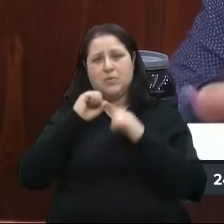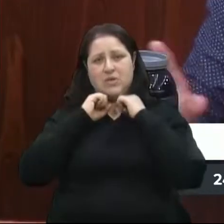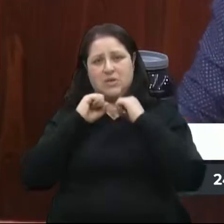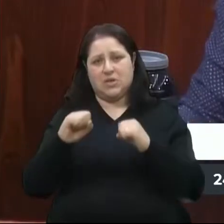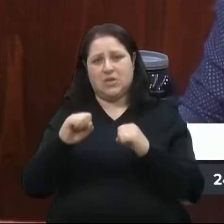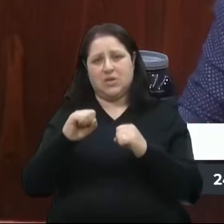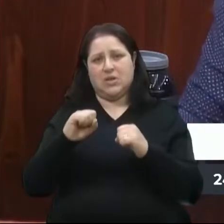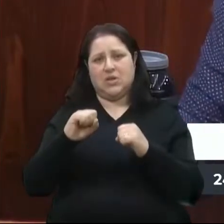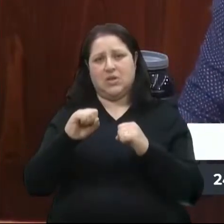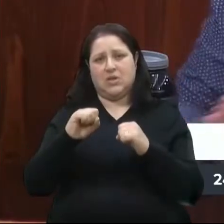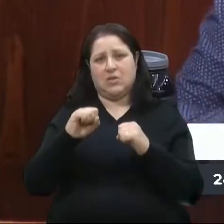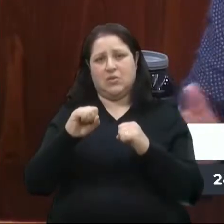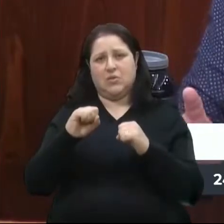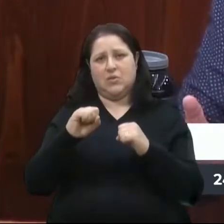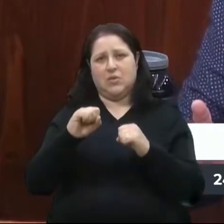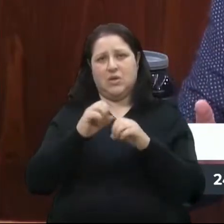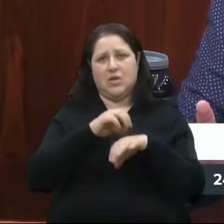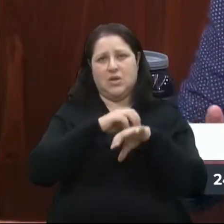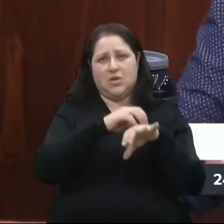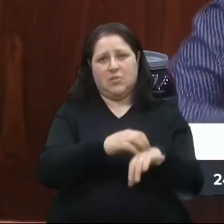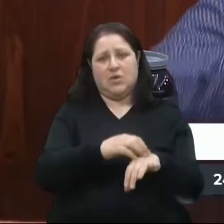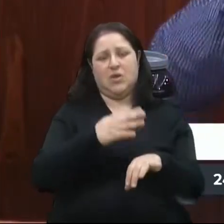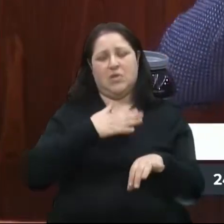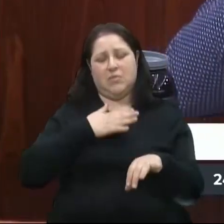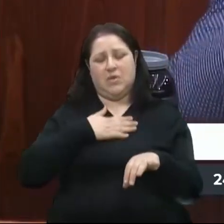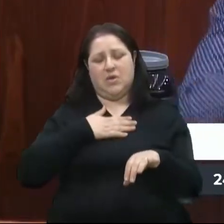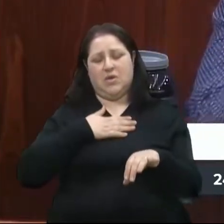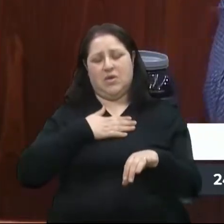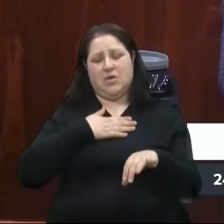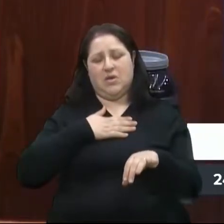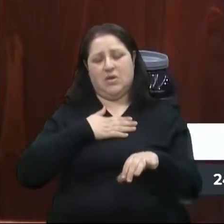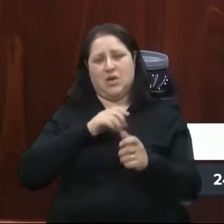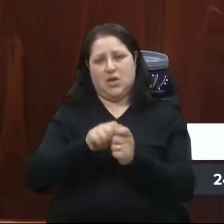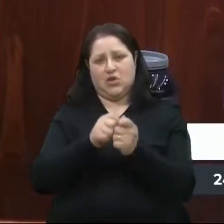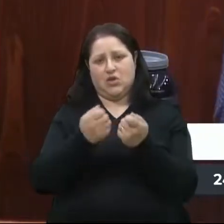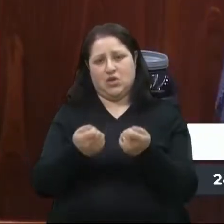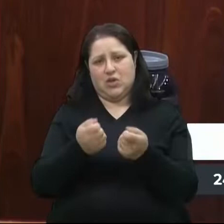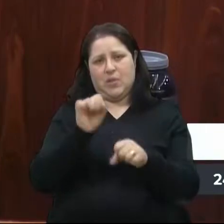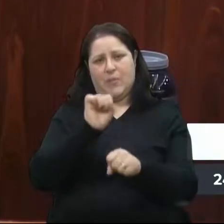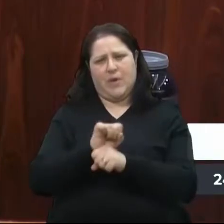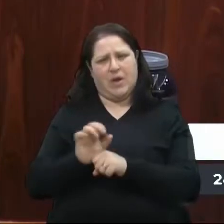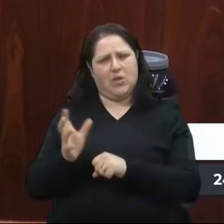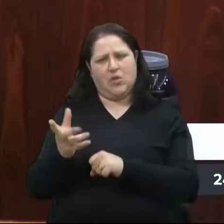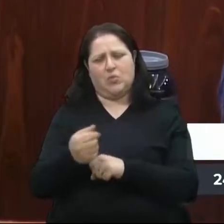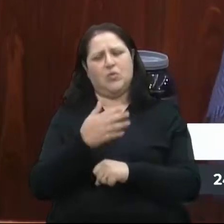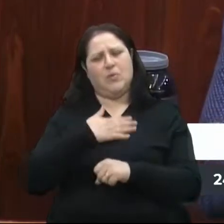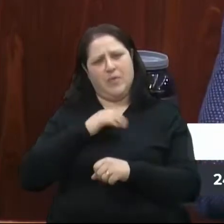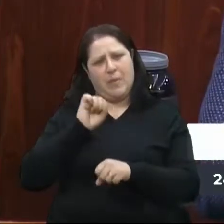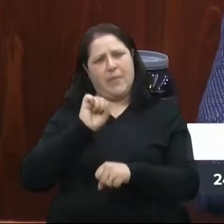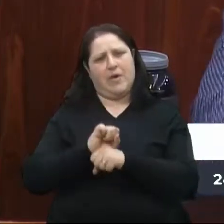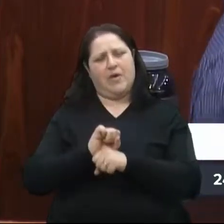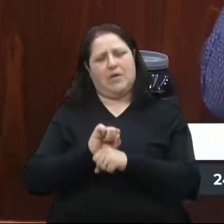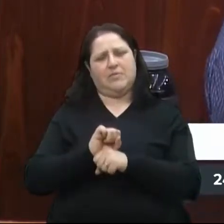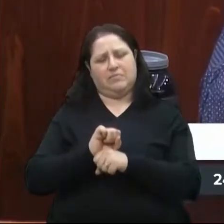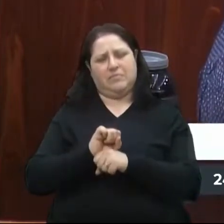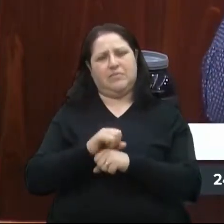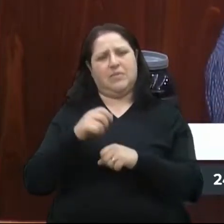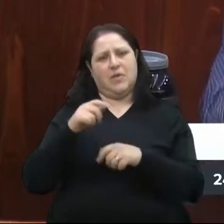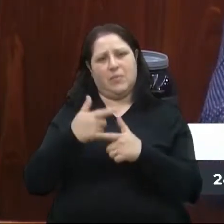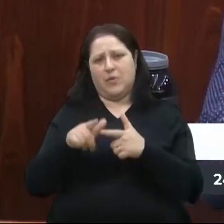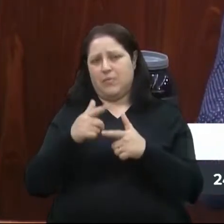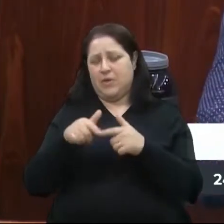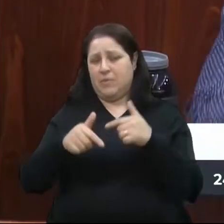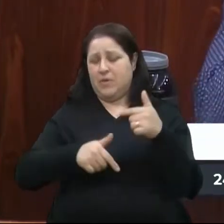todo mundo. A minha vai estar parada, derrubei a agenda hoje à tarde. Para nós é isso, é um problema da cidade, as pessoas precisam ir trabalhar. E não é